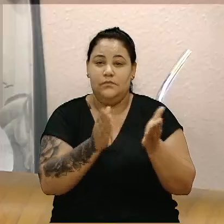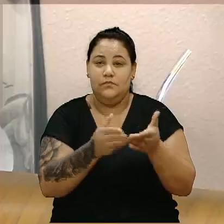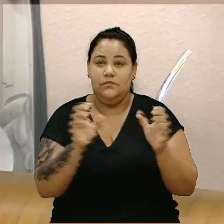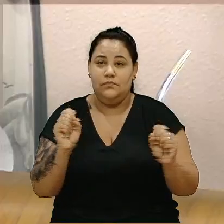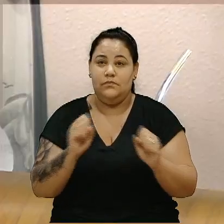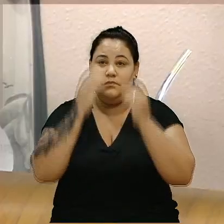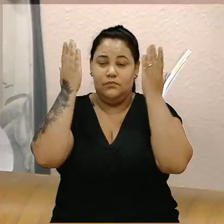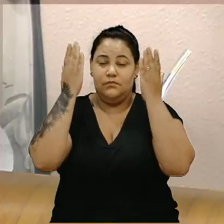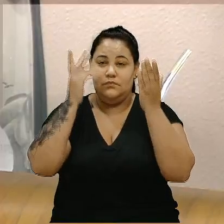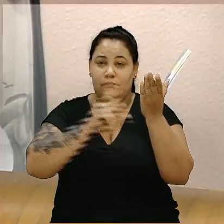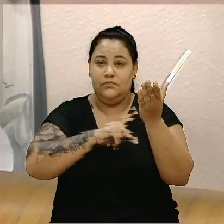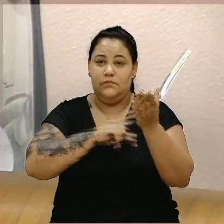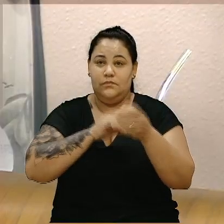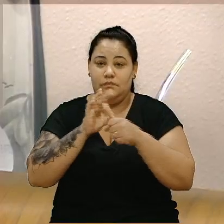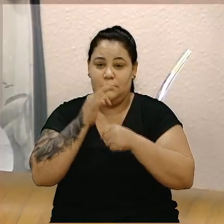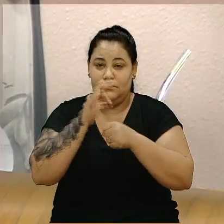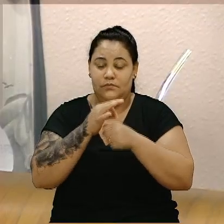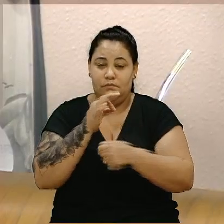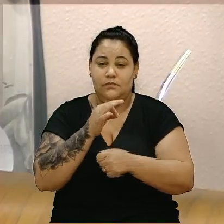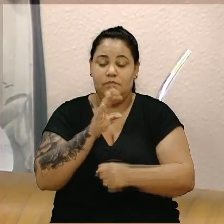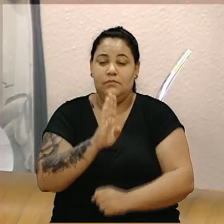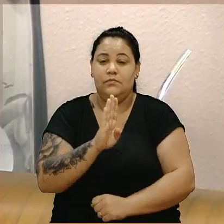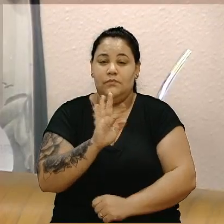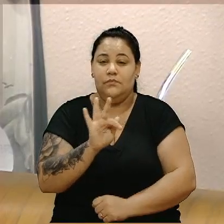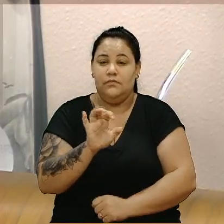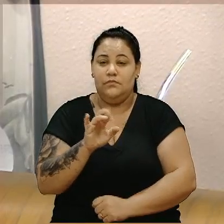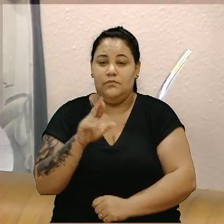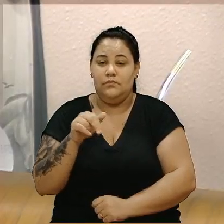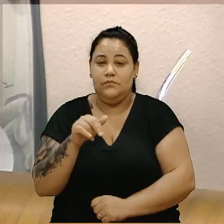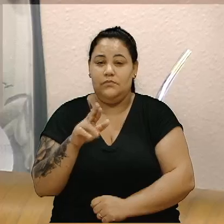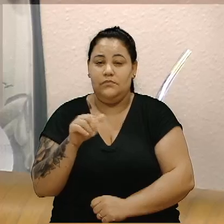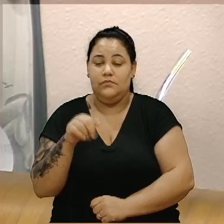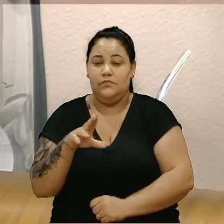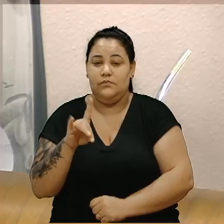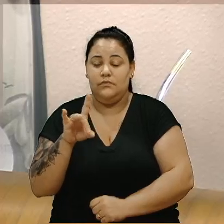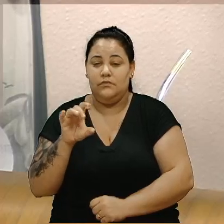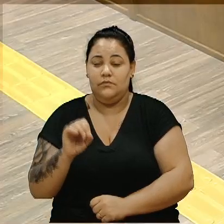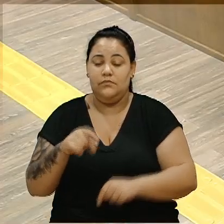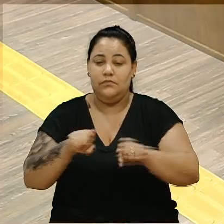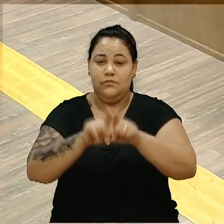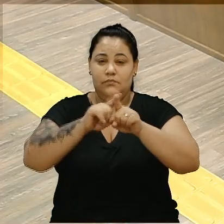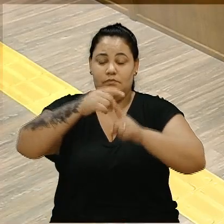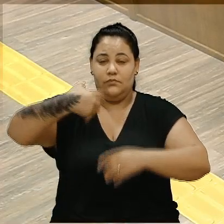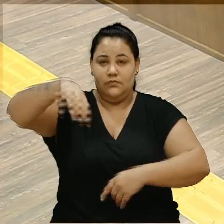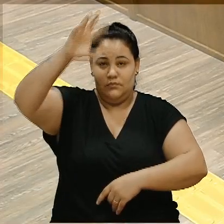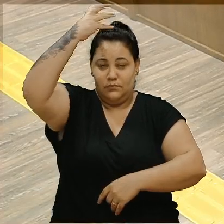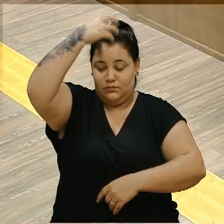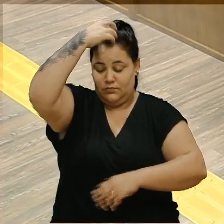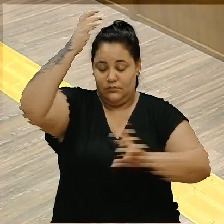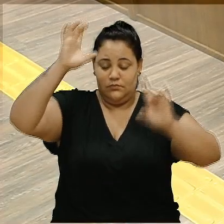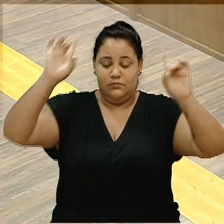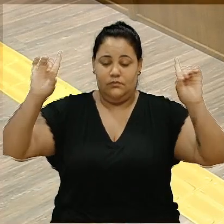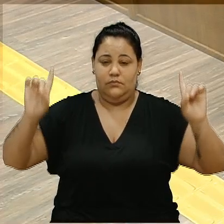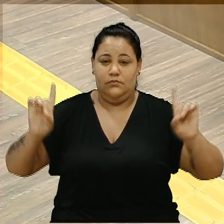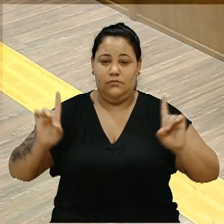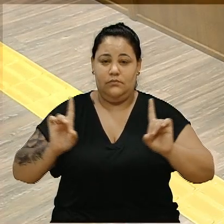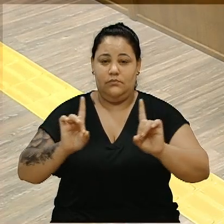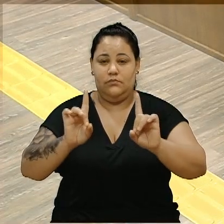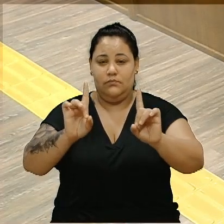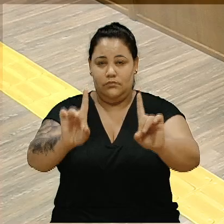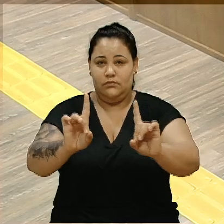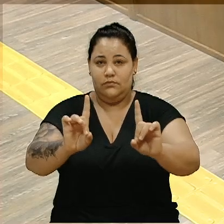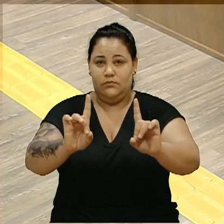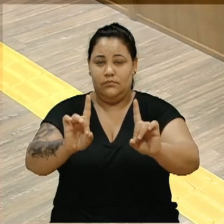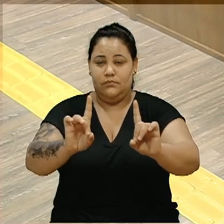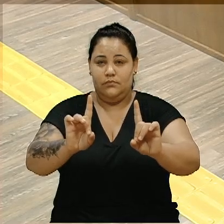da Uva, Fernando Bertotto, e a corte da Festa da Uva, a nossa rainha Lisandra Aquinali, a